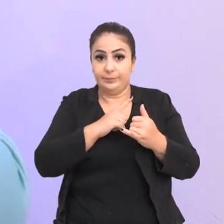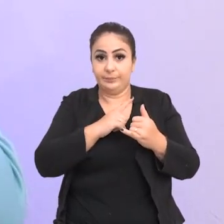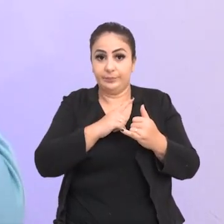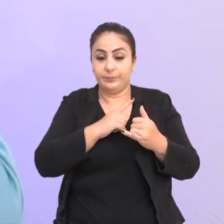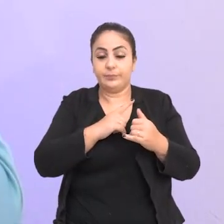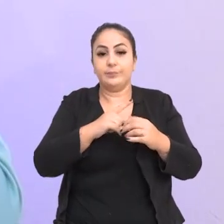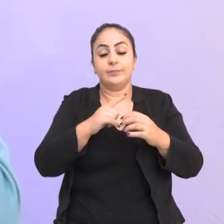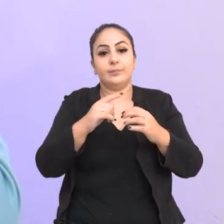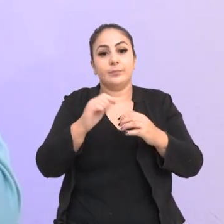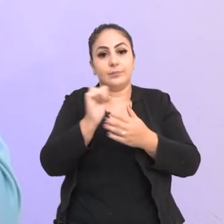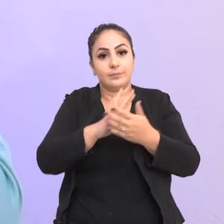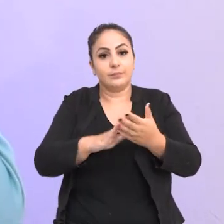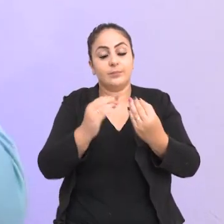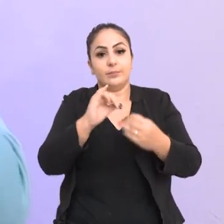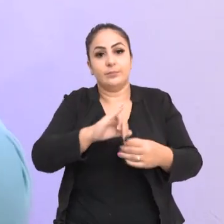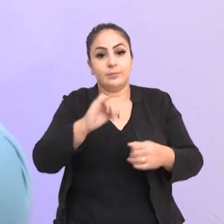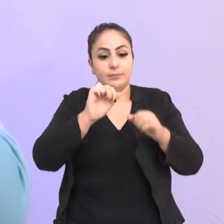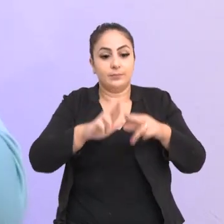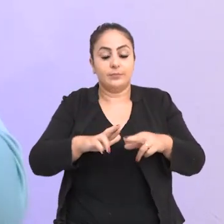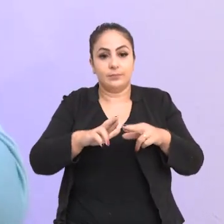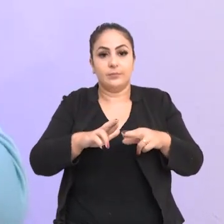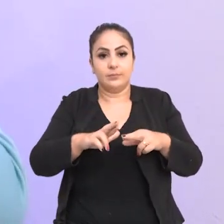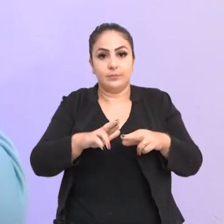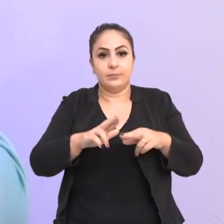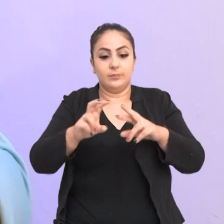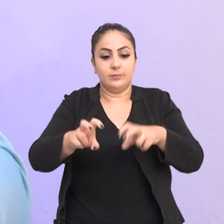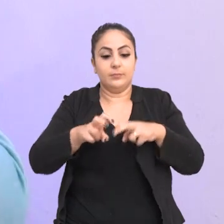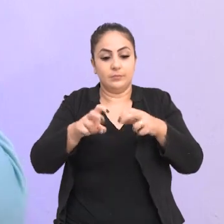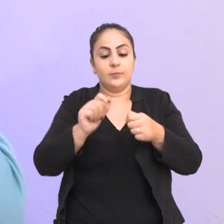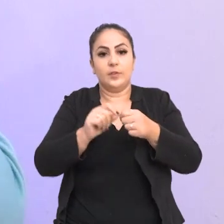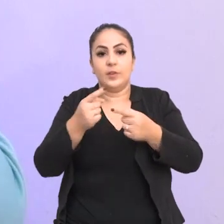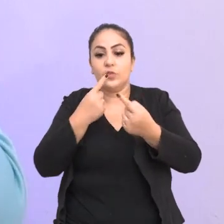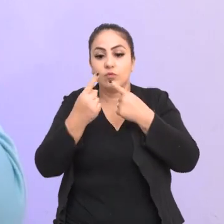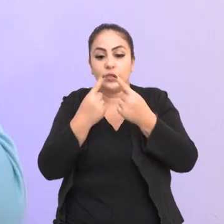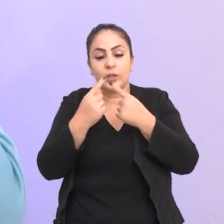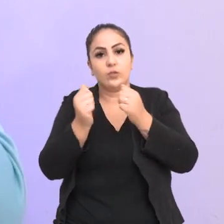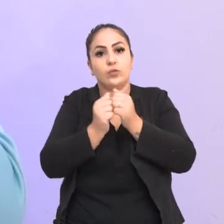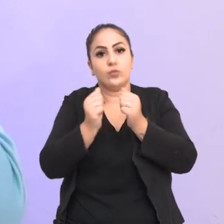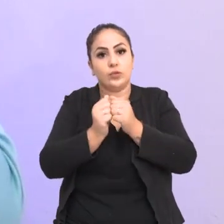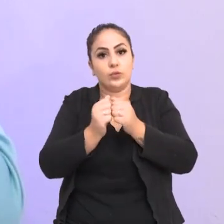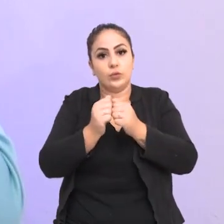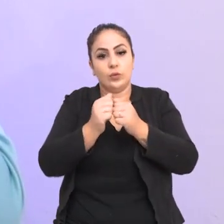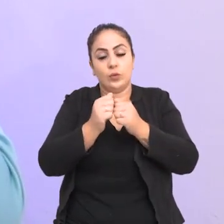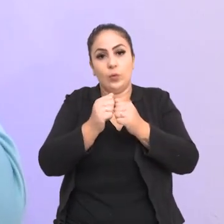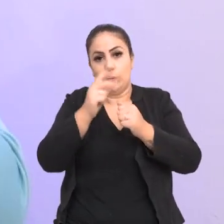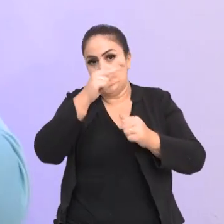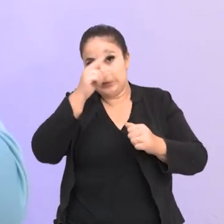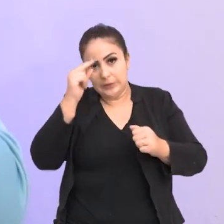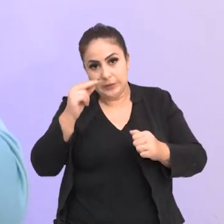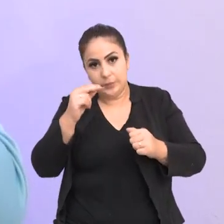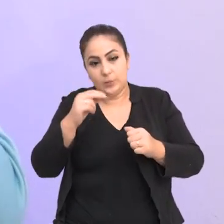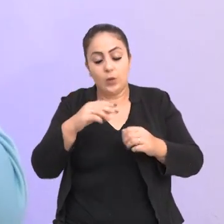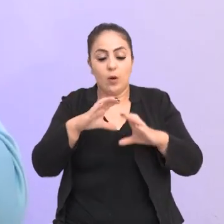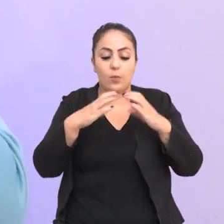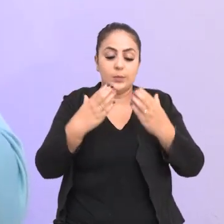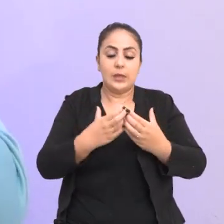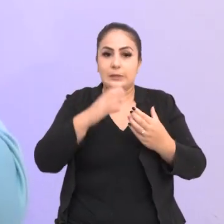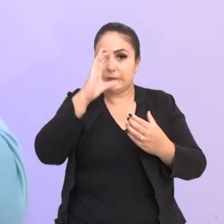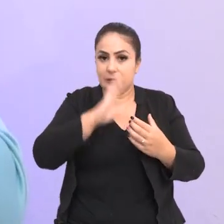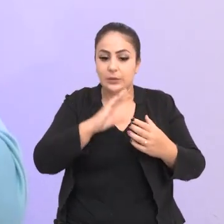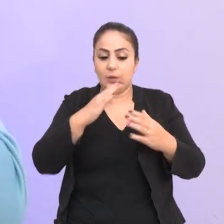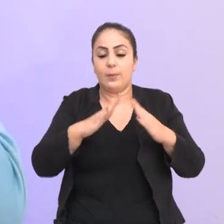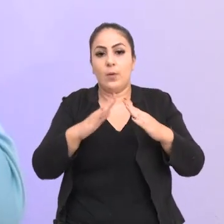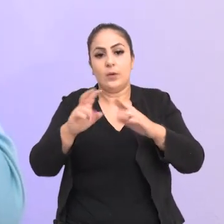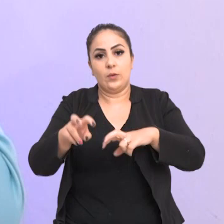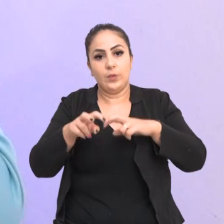muito importante no meio rural, que é fazer o diálogo entre o poder executivo e a comunidade, o cidadão, a cidadã lá